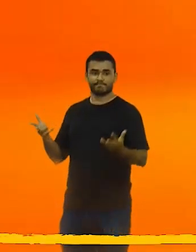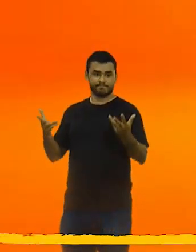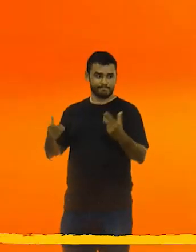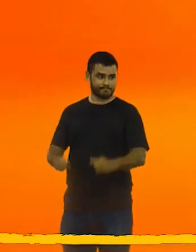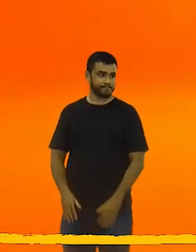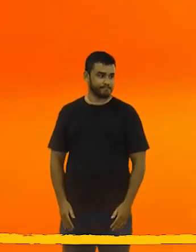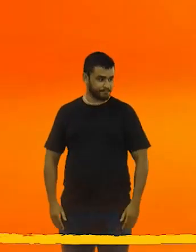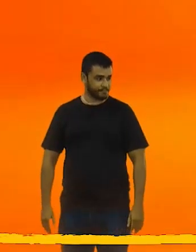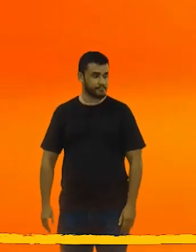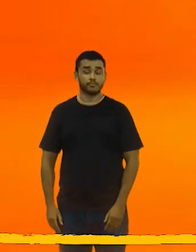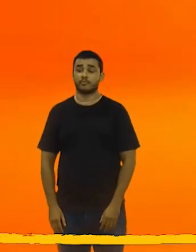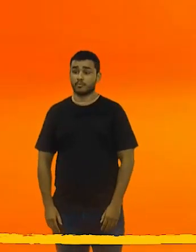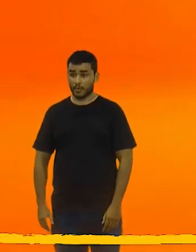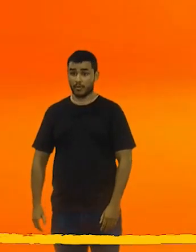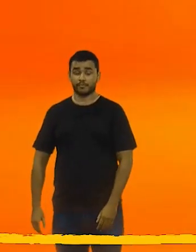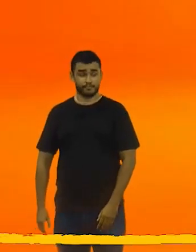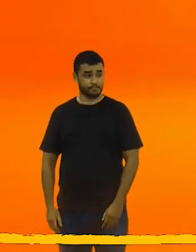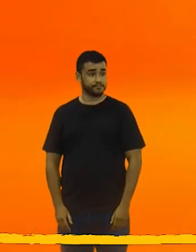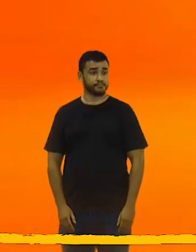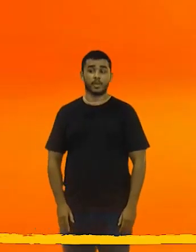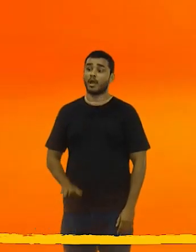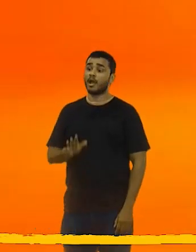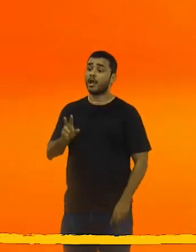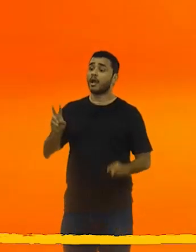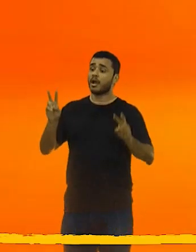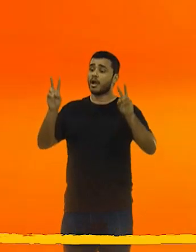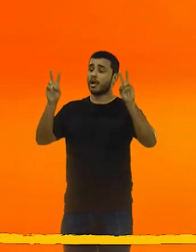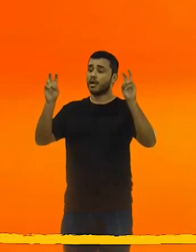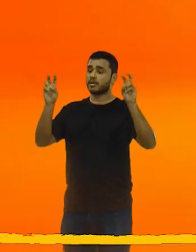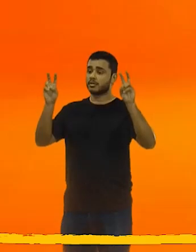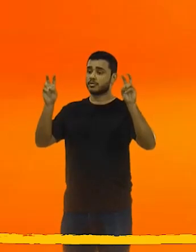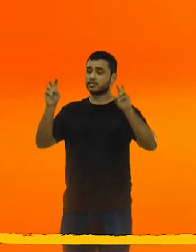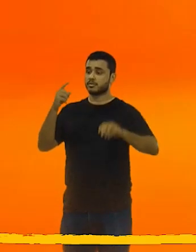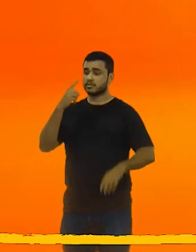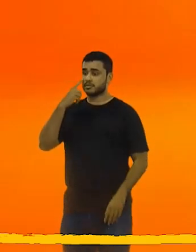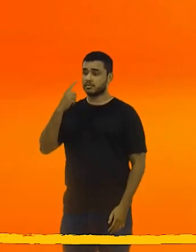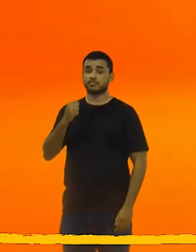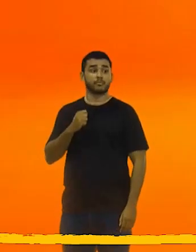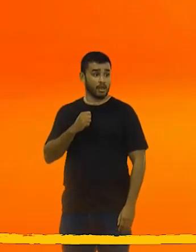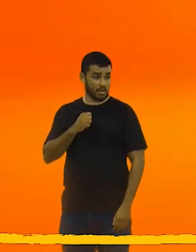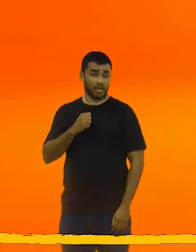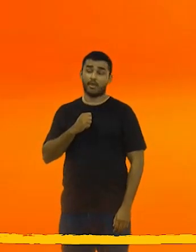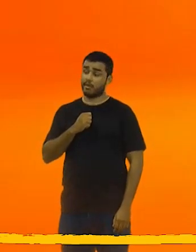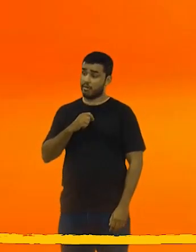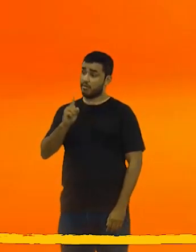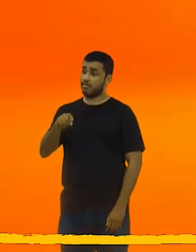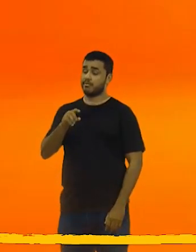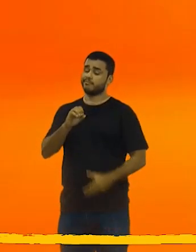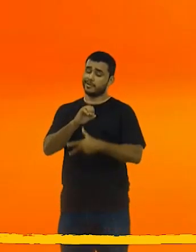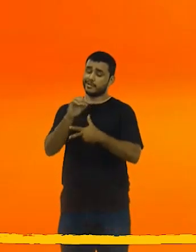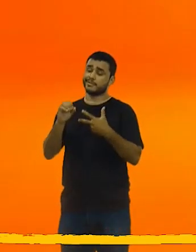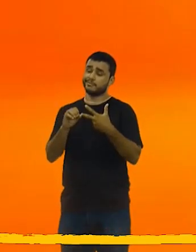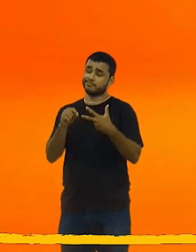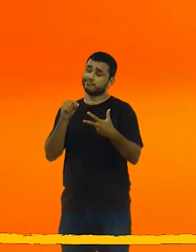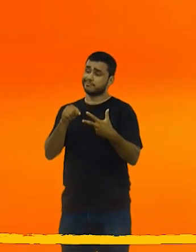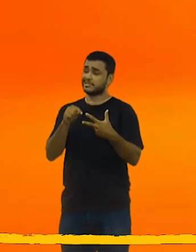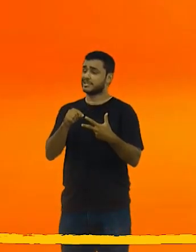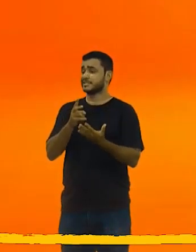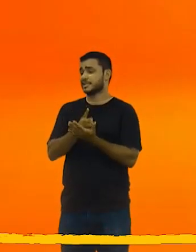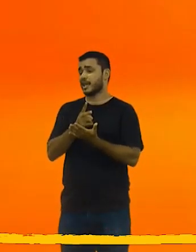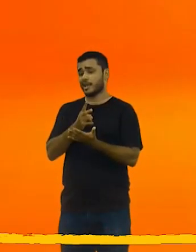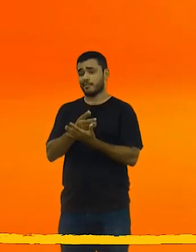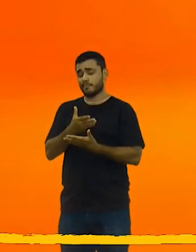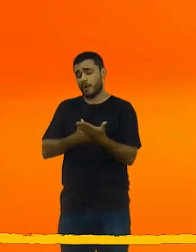E a gente trouxe para vocês assuntos que o Enem vai abordar dentro de uma frequência extremamente